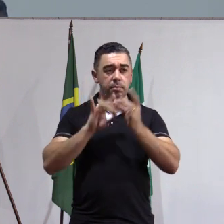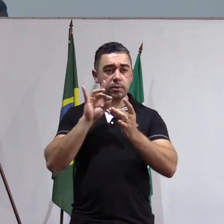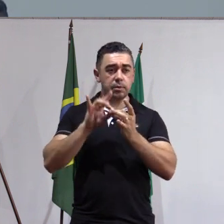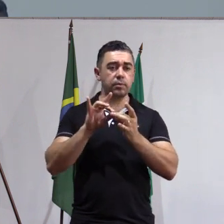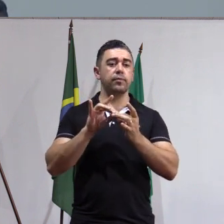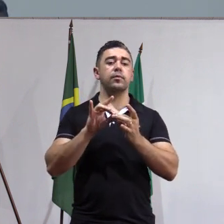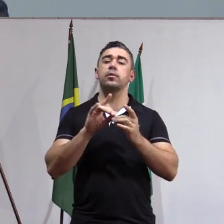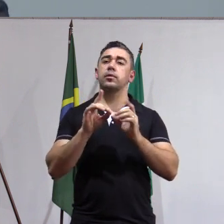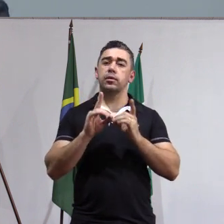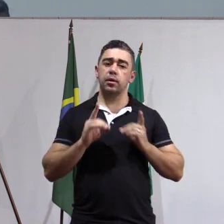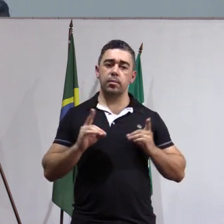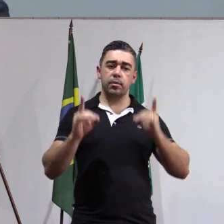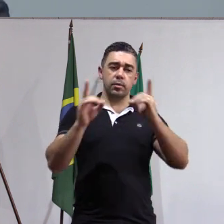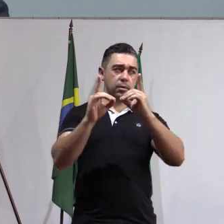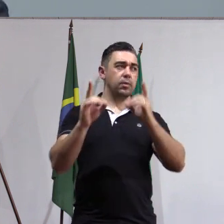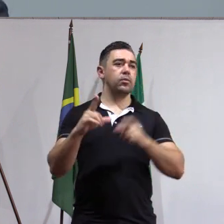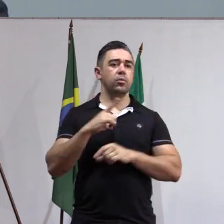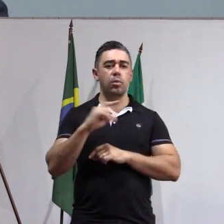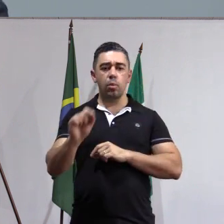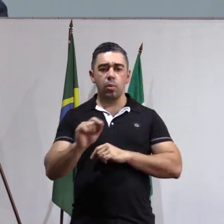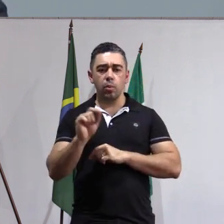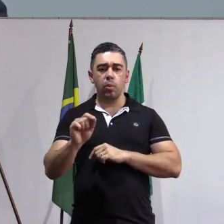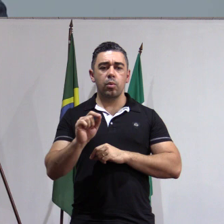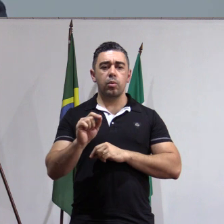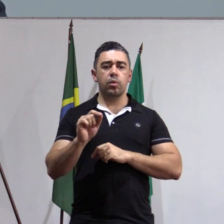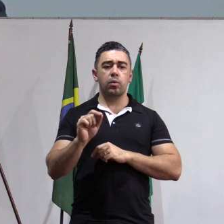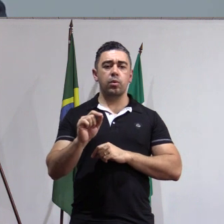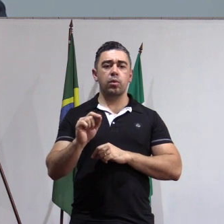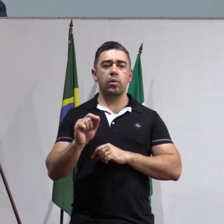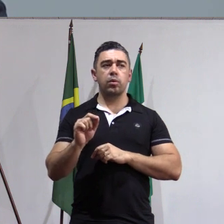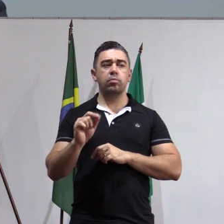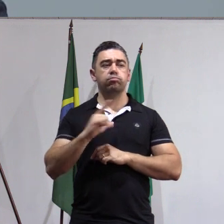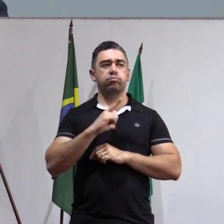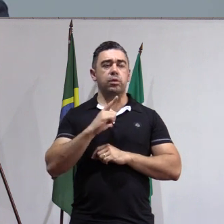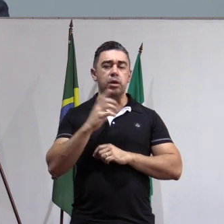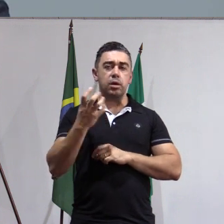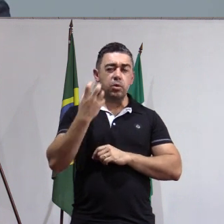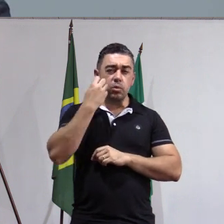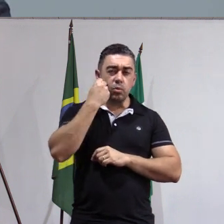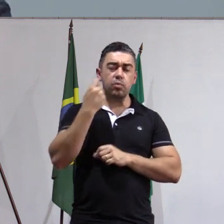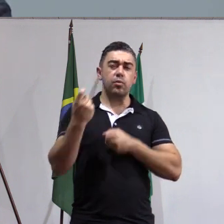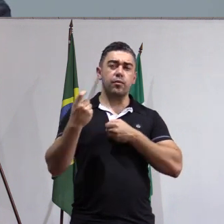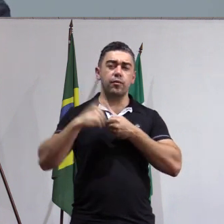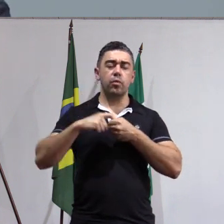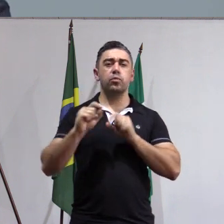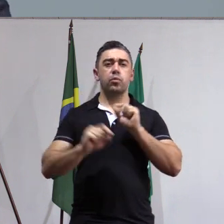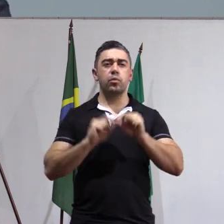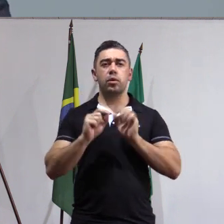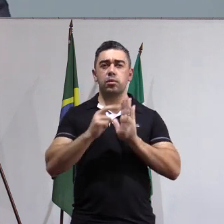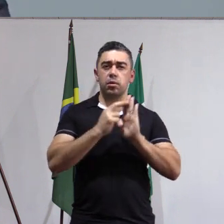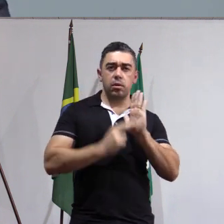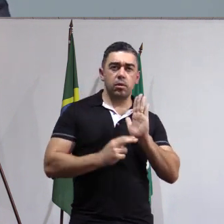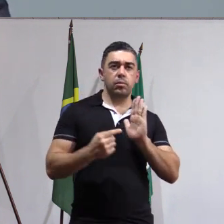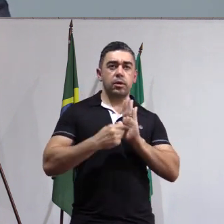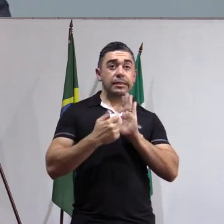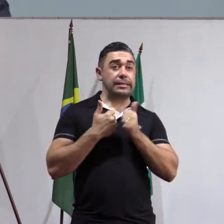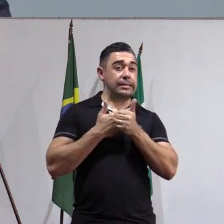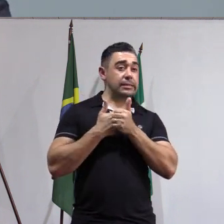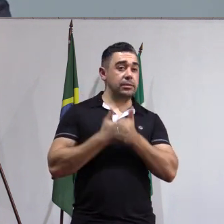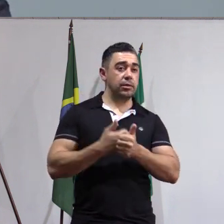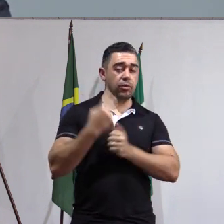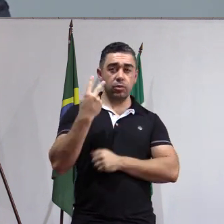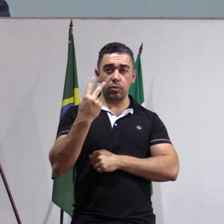departamentos nas ilhas, garantindo-se percentual do retorno do lucro aferido para ilhas nos termos do regulamento. Estes dois exemplos